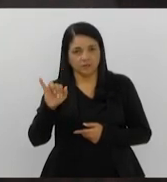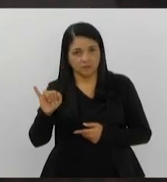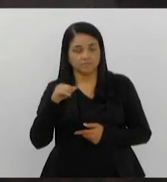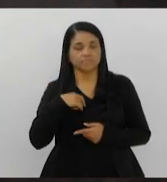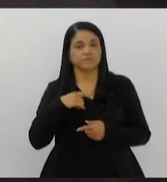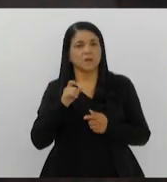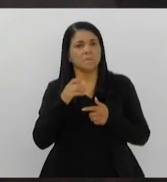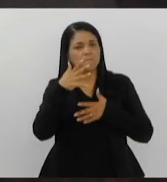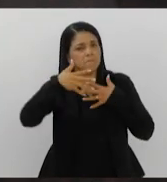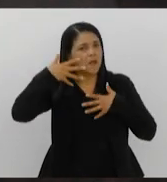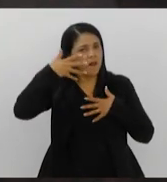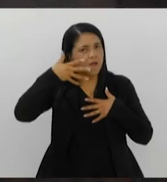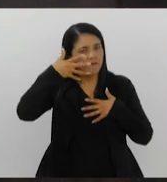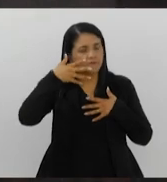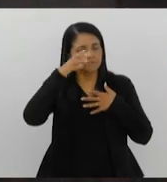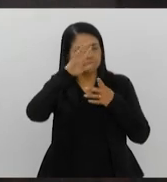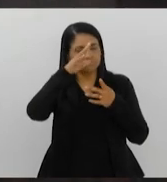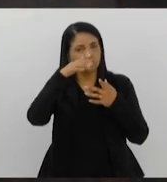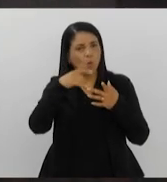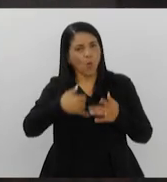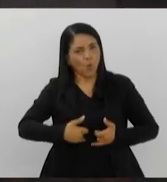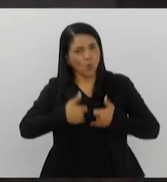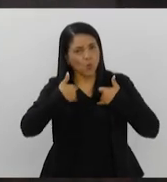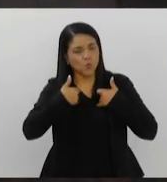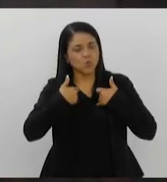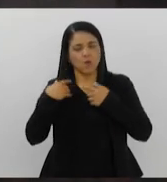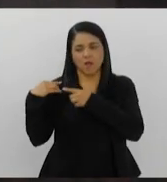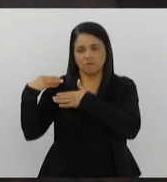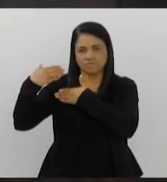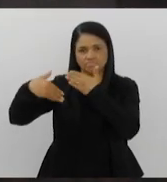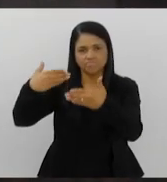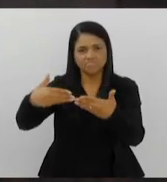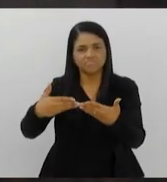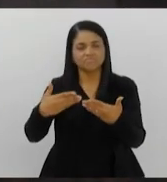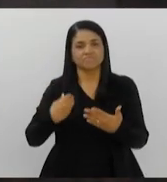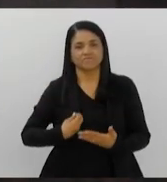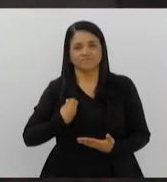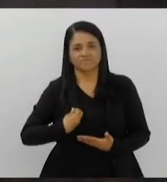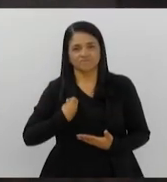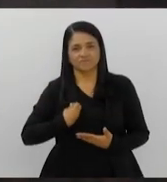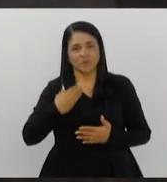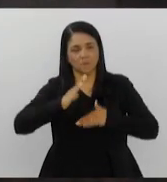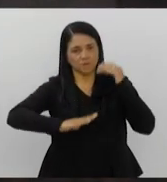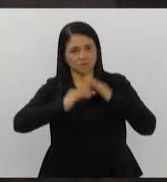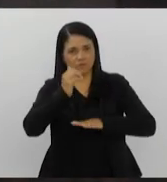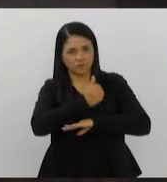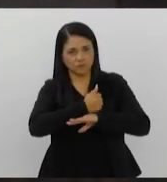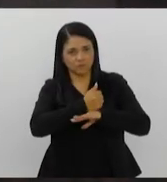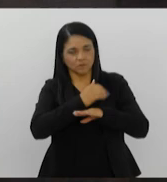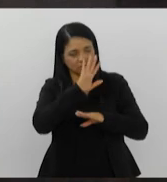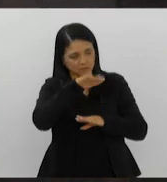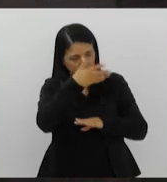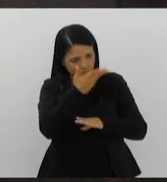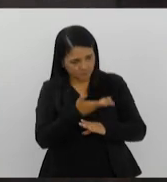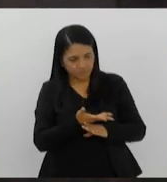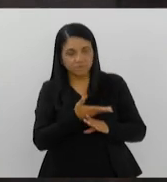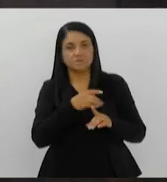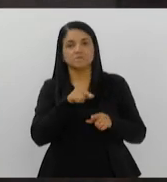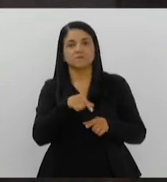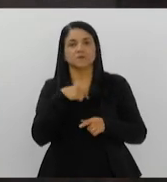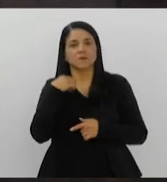orgulho a trajetória vida profissional desse ilustre advogado que é sem dúvida